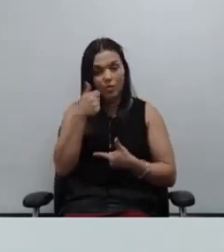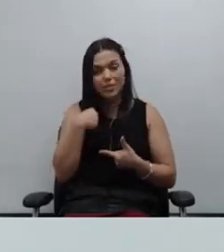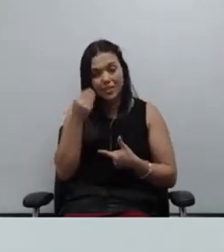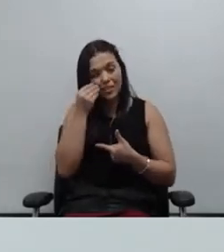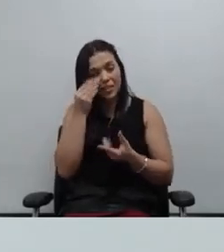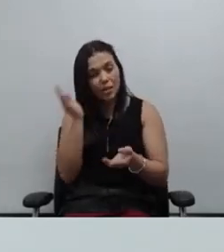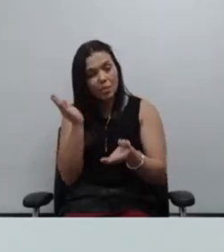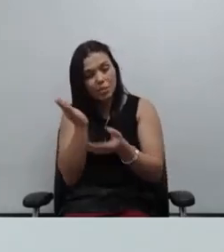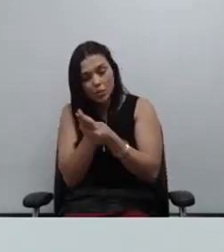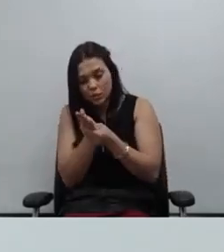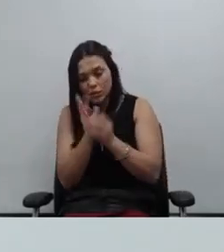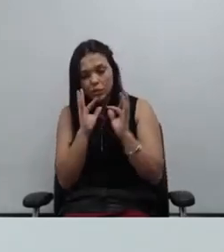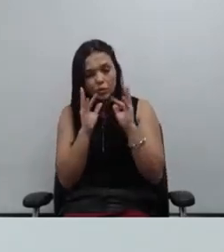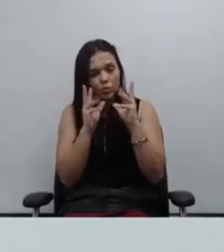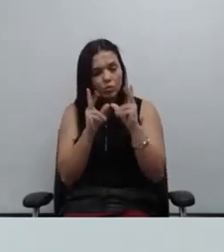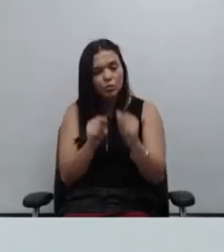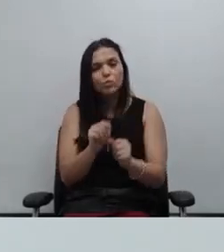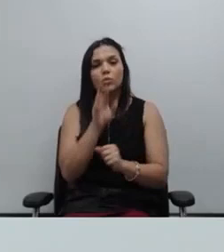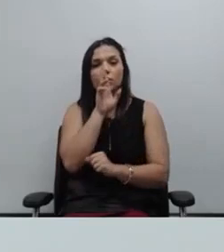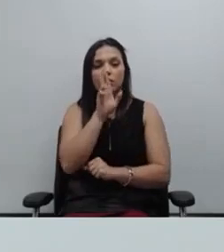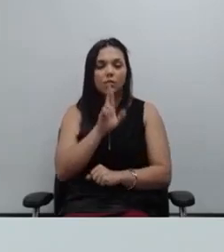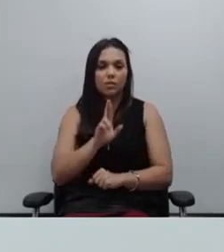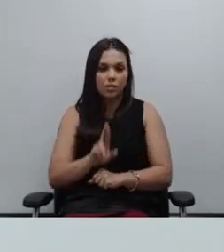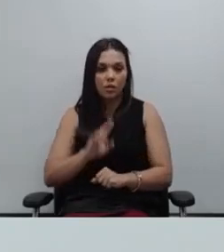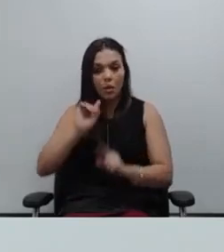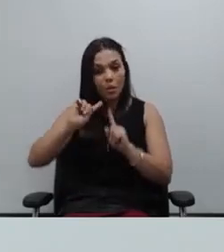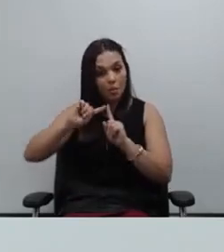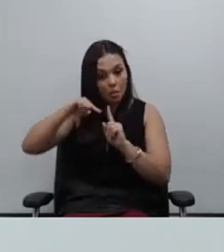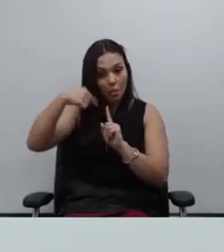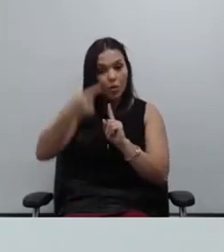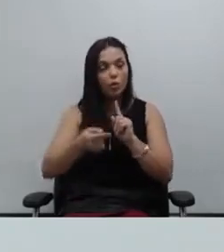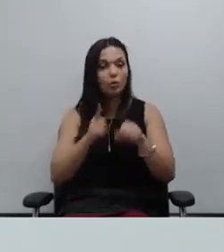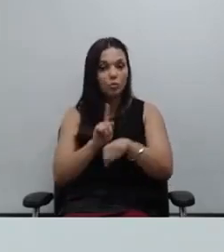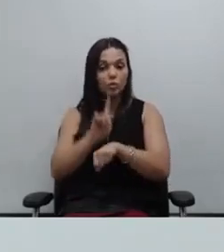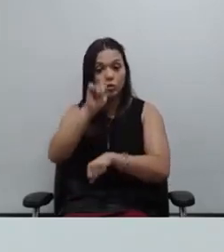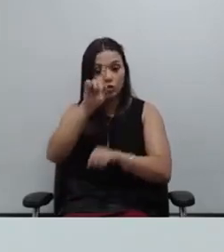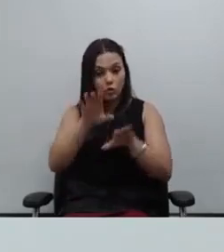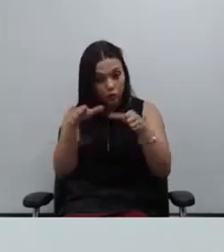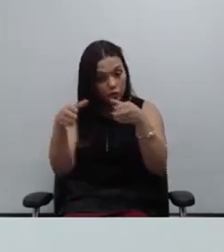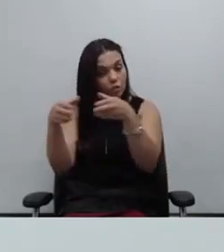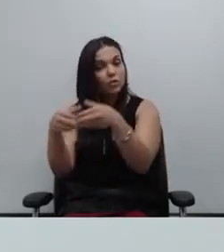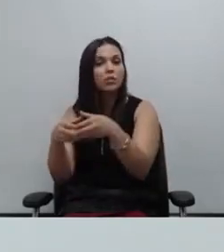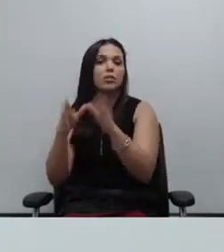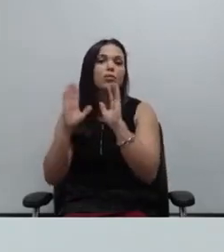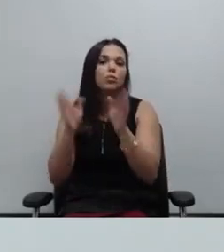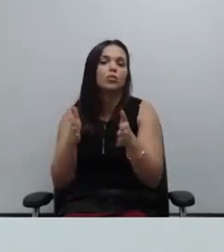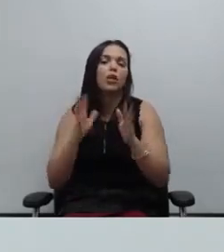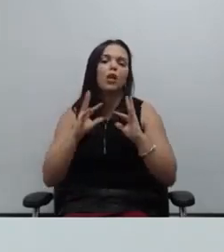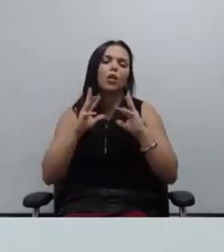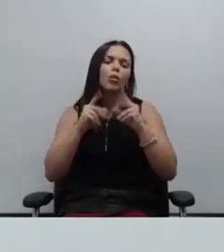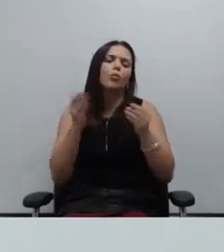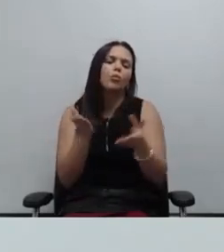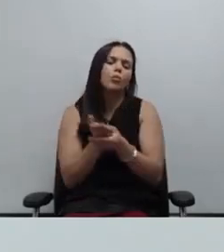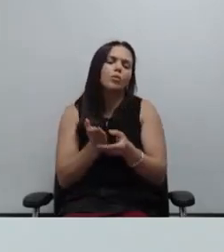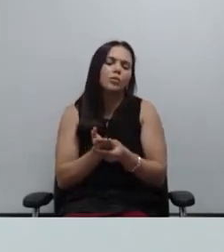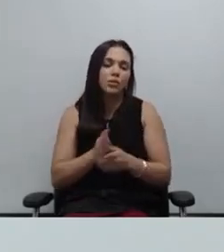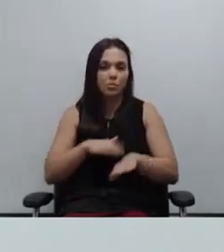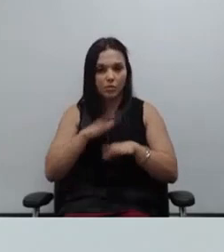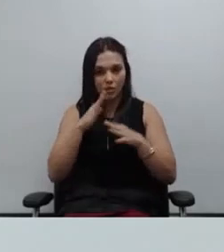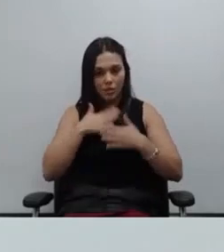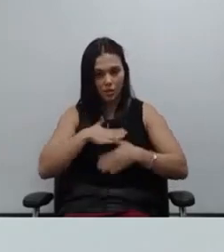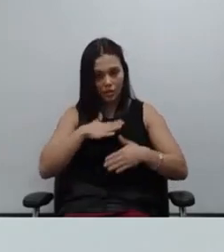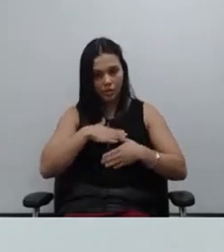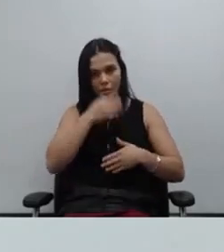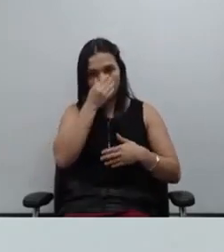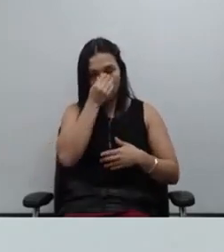deixar nenhum processo pendente para a próxima gestão da corregedoria. Então, estou tentando buscar os primeiros mais tranquilos, depois eu vou avançar nos mais